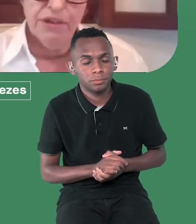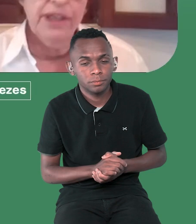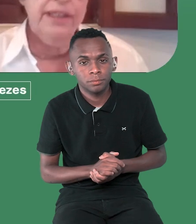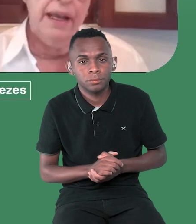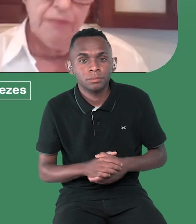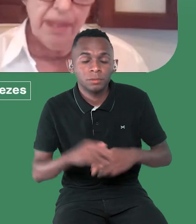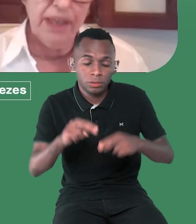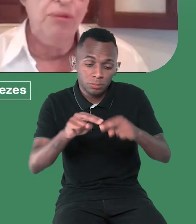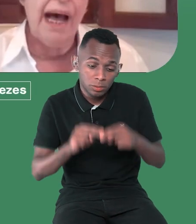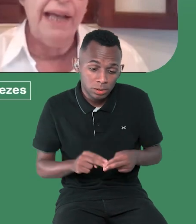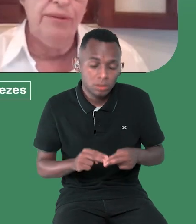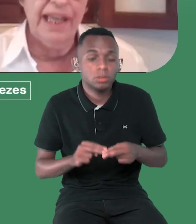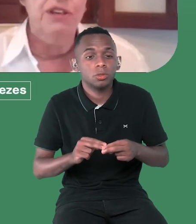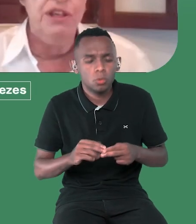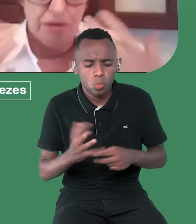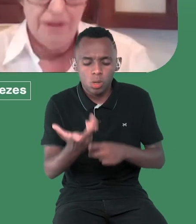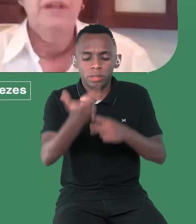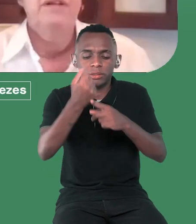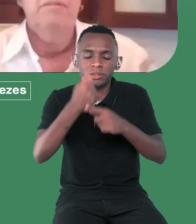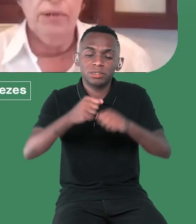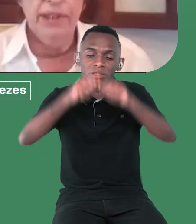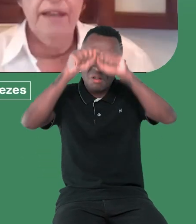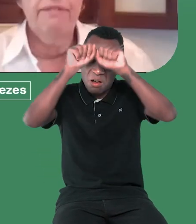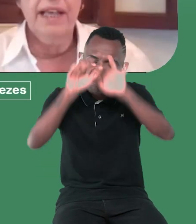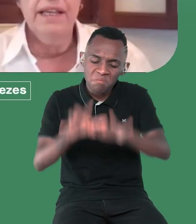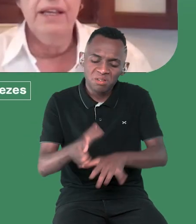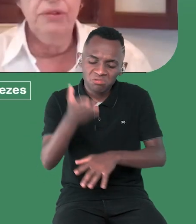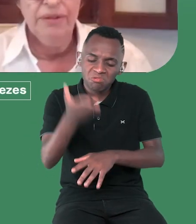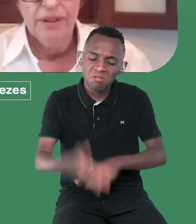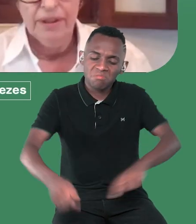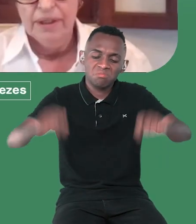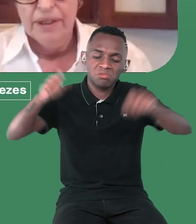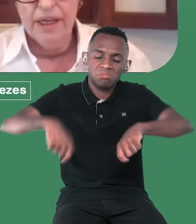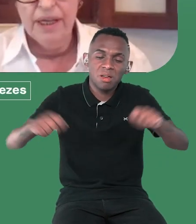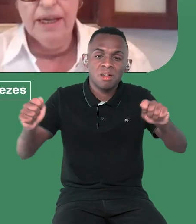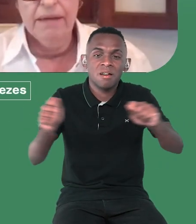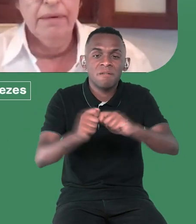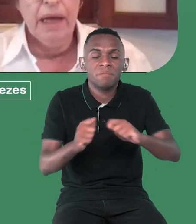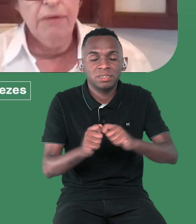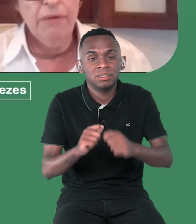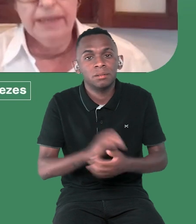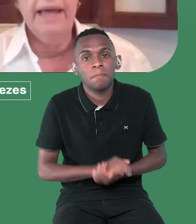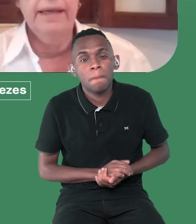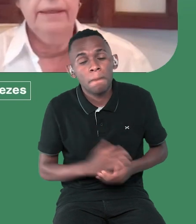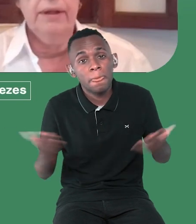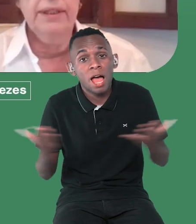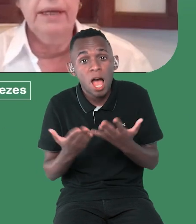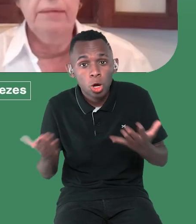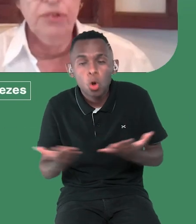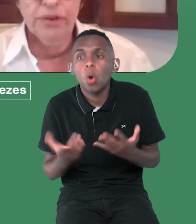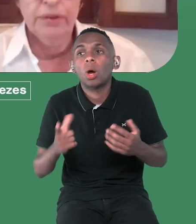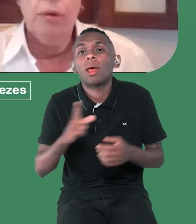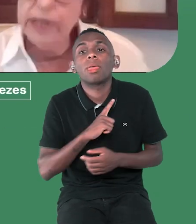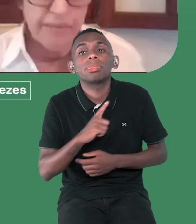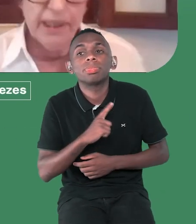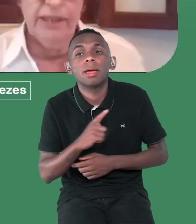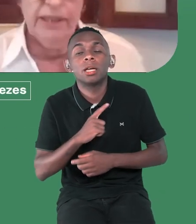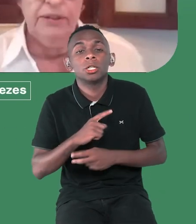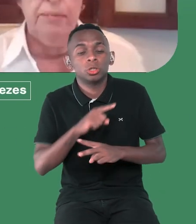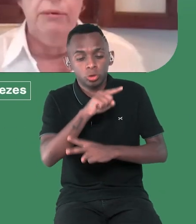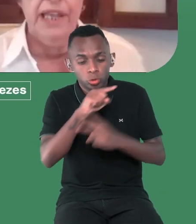daí o artista é um abençoado, né? A gente poder fazer isso. E agora, Thaís, nós temos